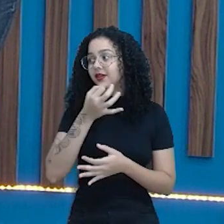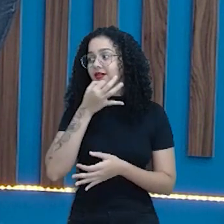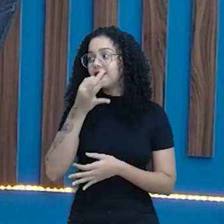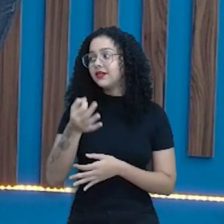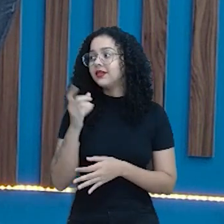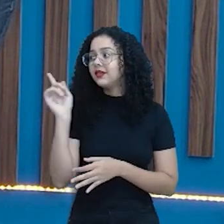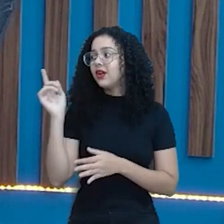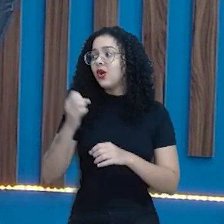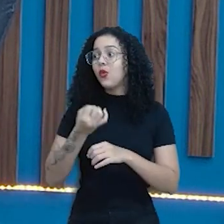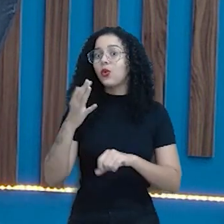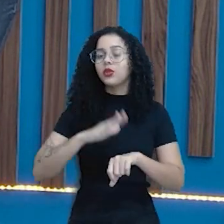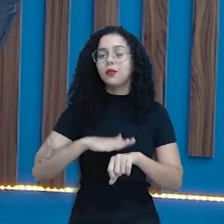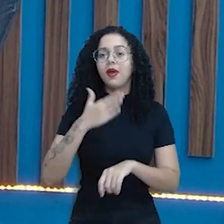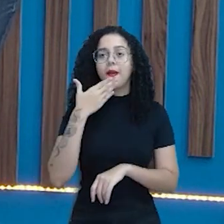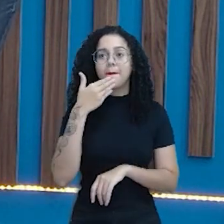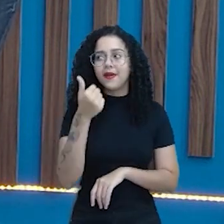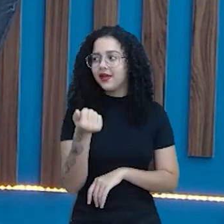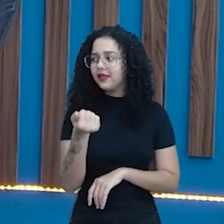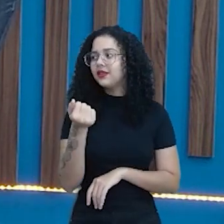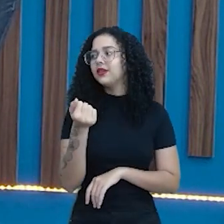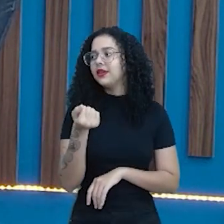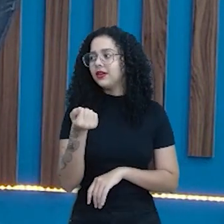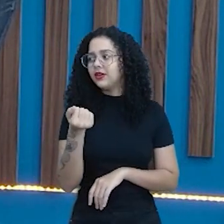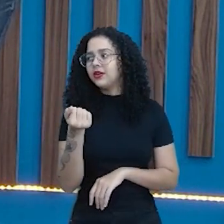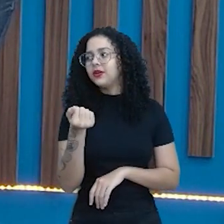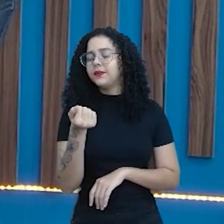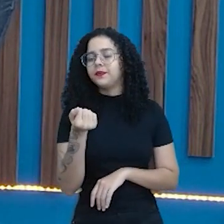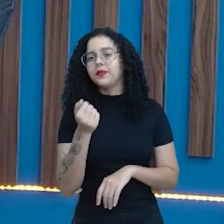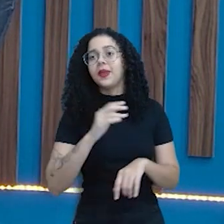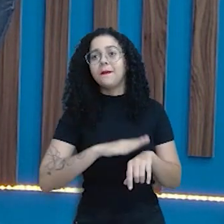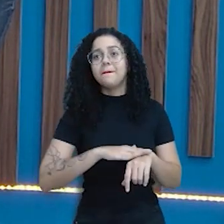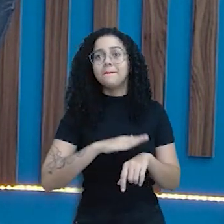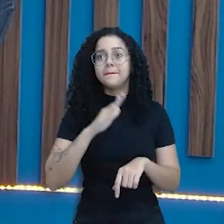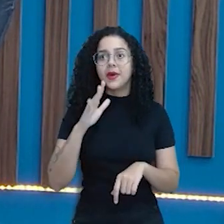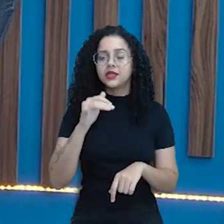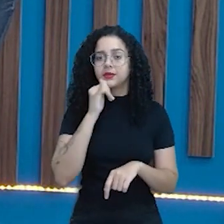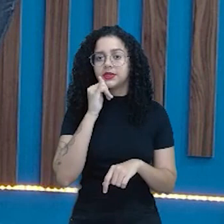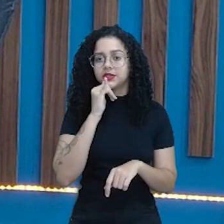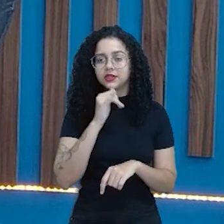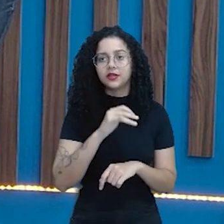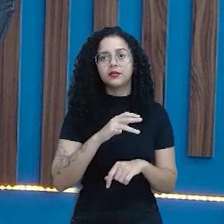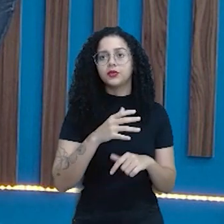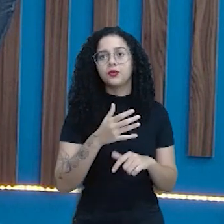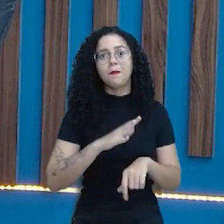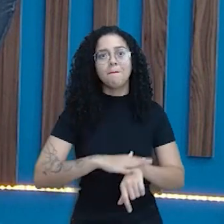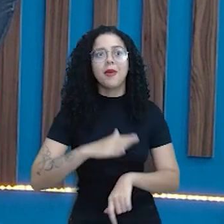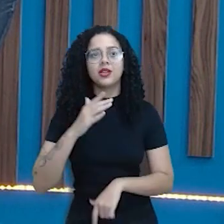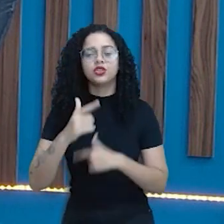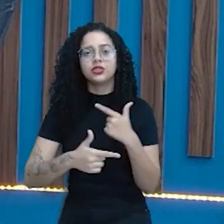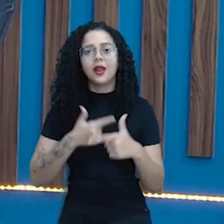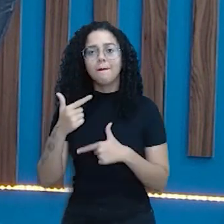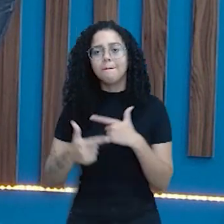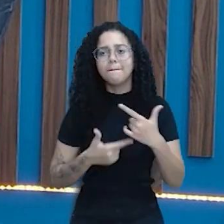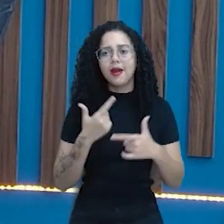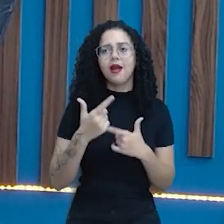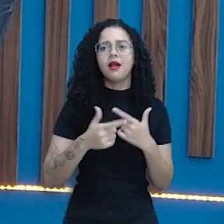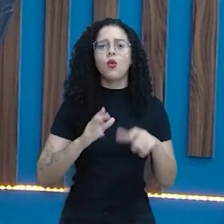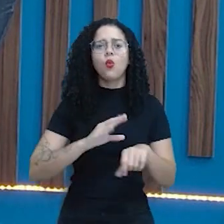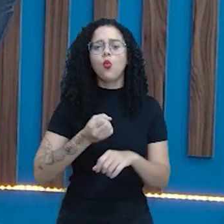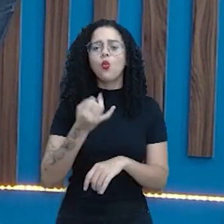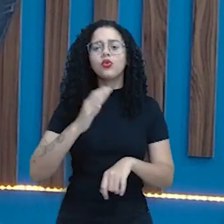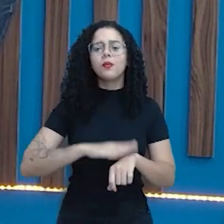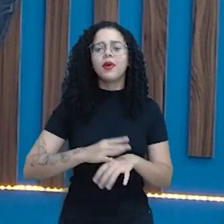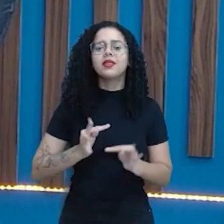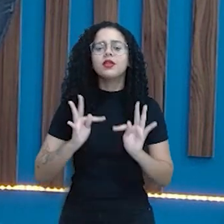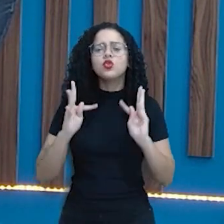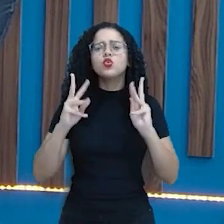esse quanto mais, melhor? Quanto mais massificação do trabalho, quanto mais tecnologia, será que